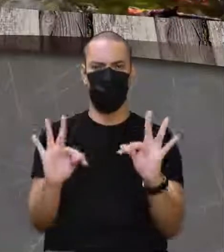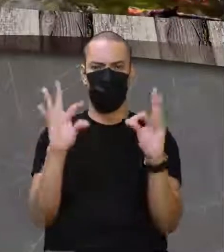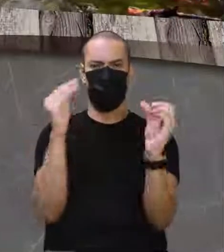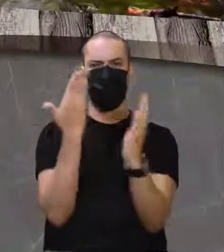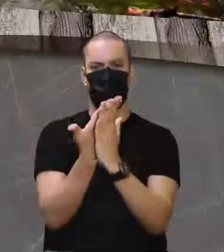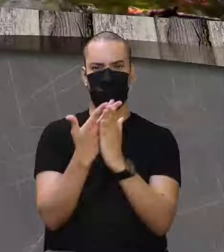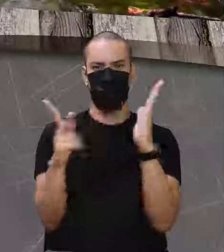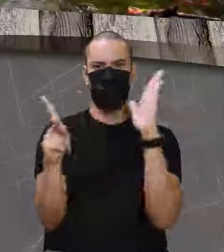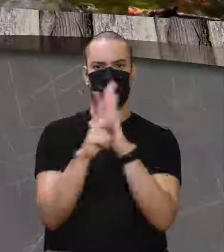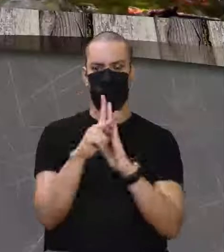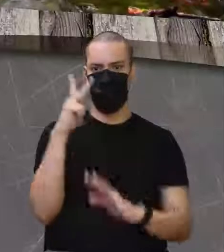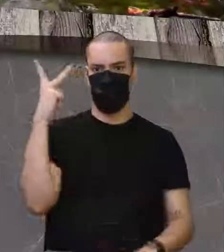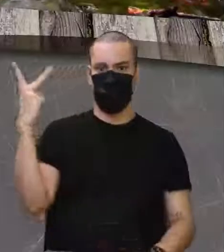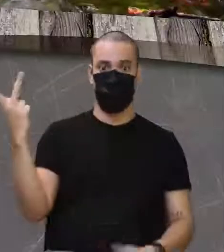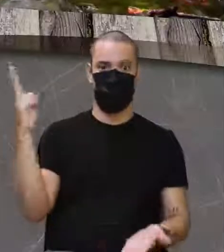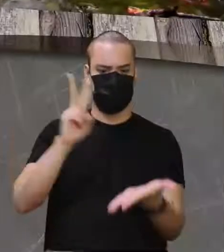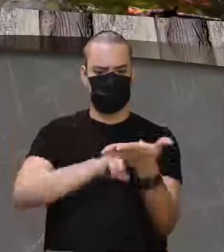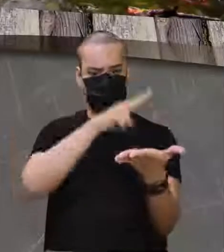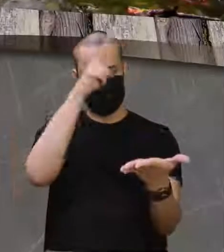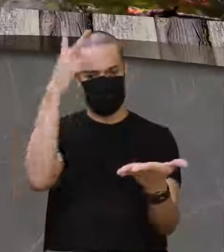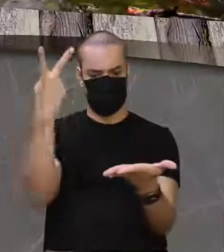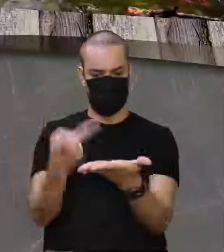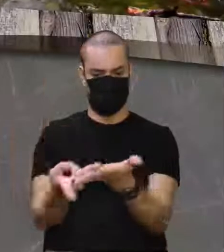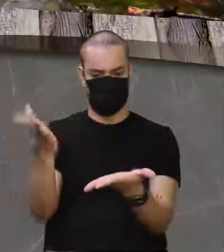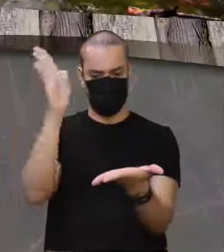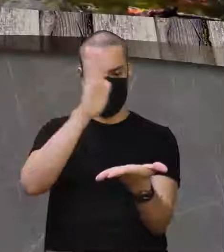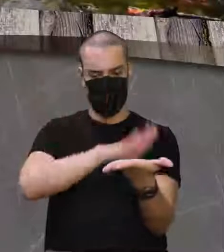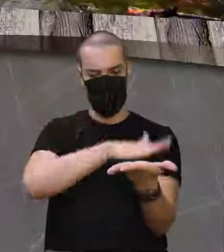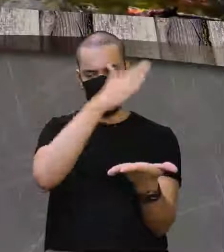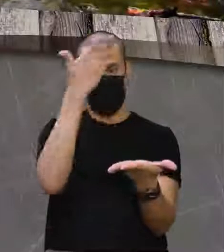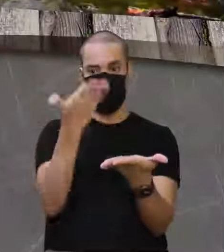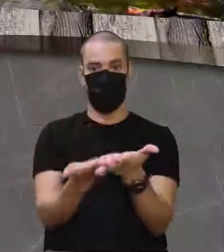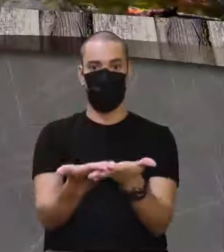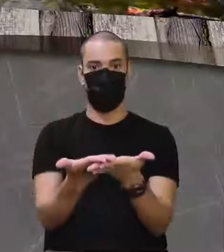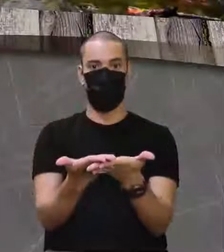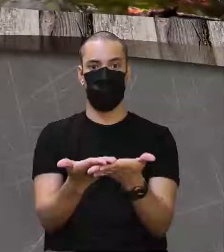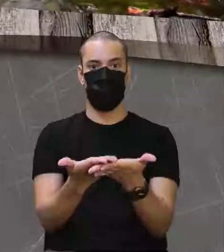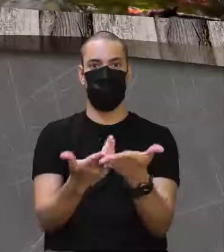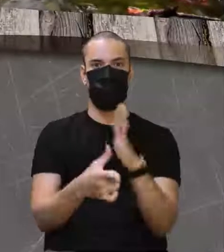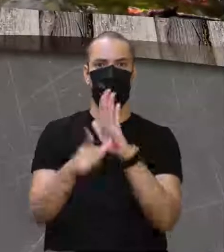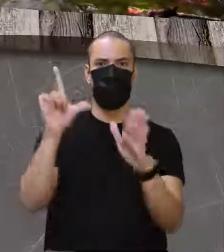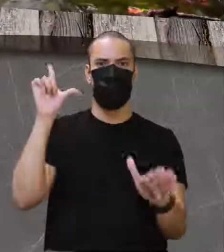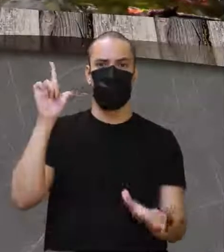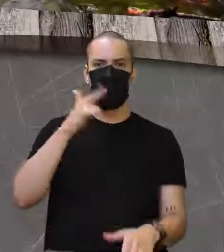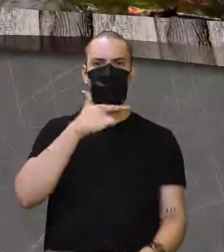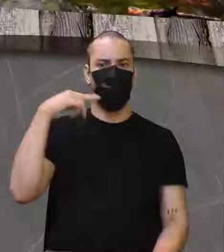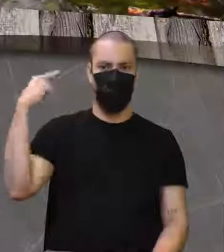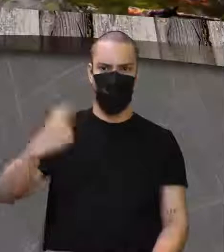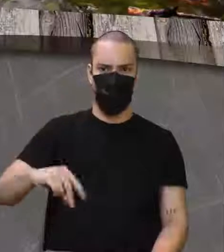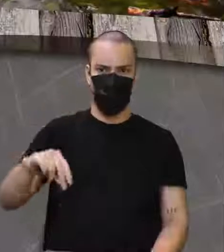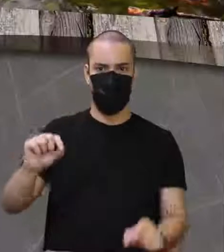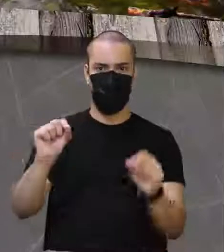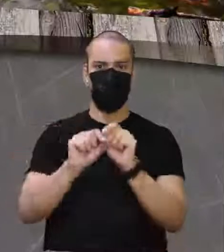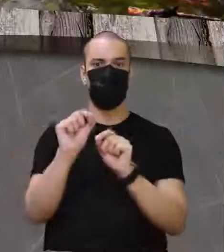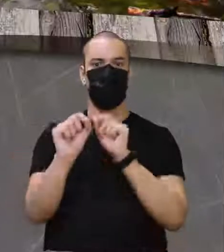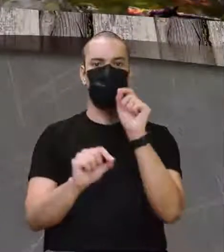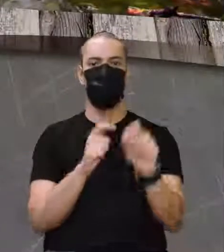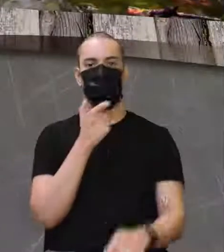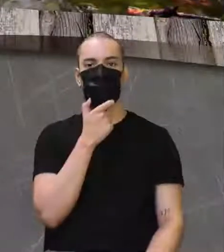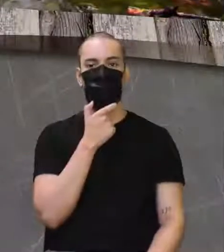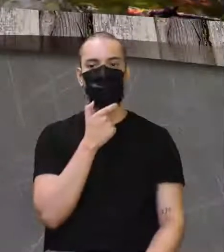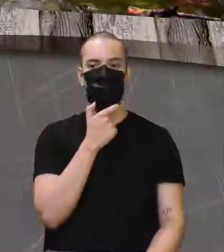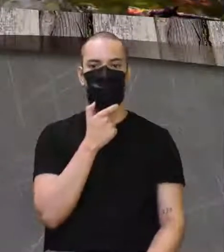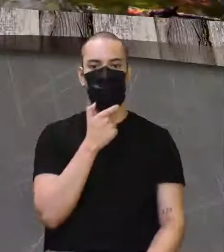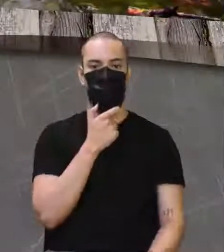estudo dele. Traduziu, né? Para a língua, era russo, não era ele? E aí traduziu para o